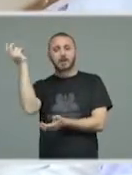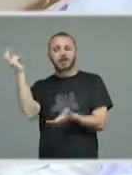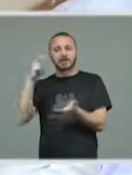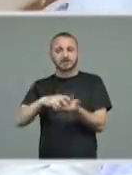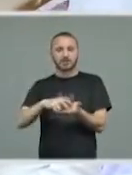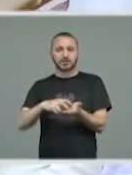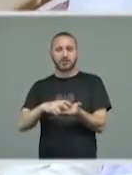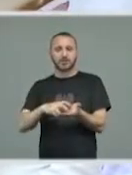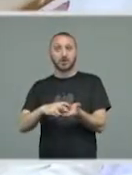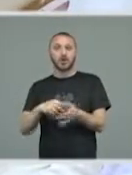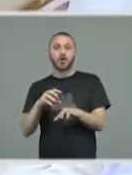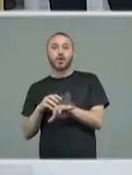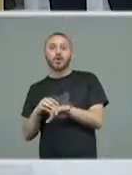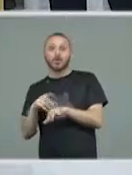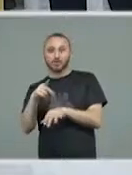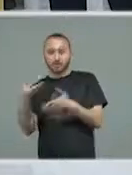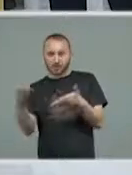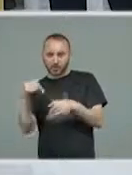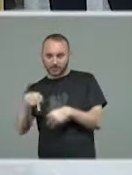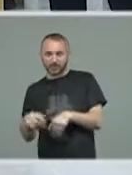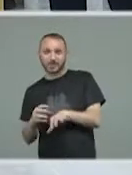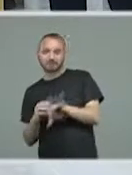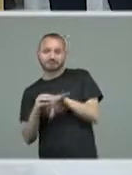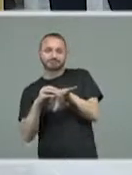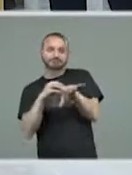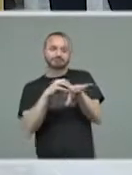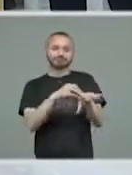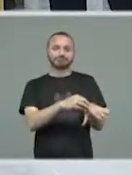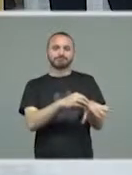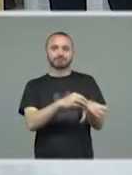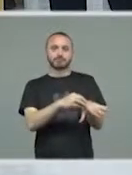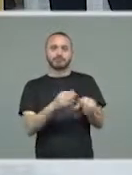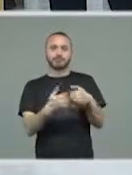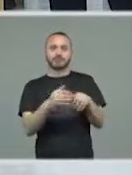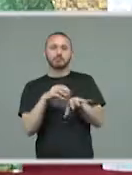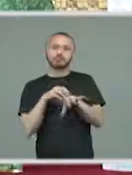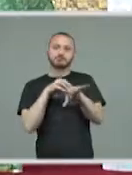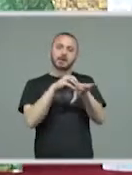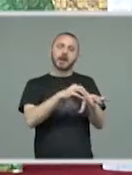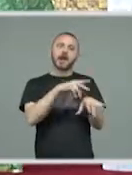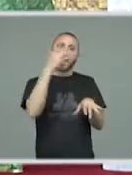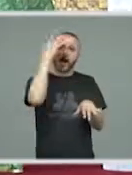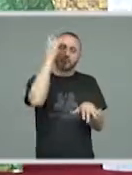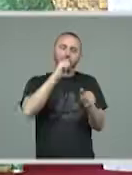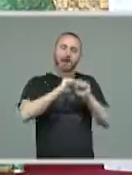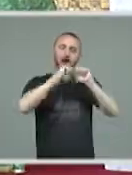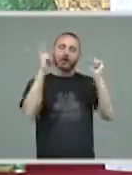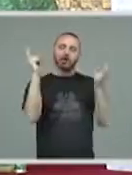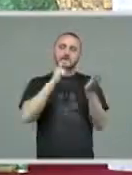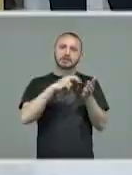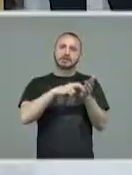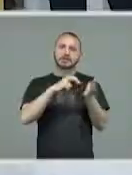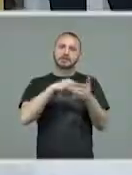a caravana e voltar lá para onde você veio, seja para o Nordeste, seja para o Sul, mas amanhã no seu trabalho, você continuar